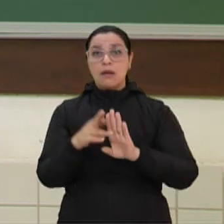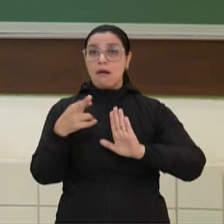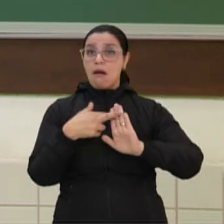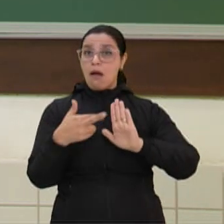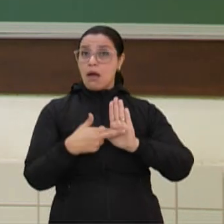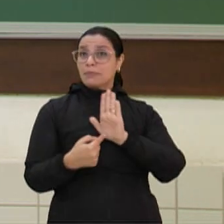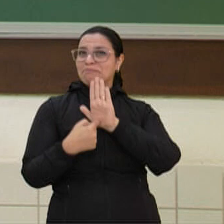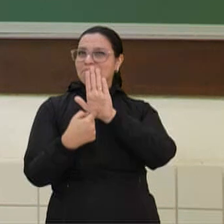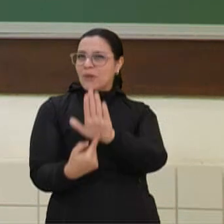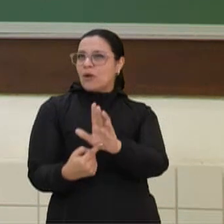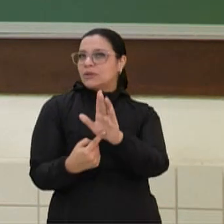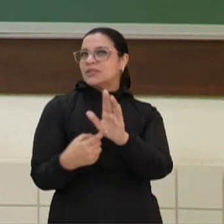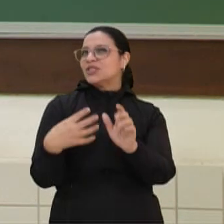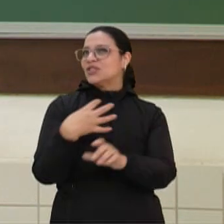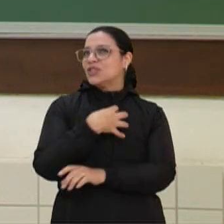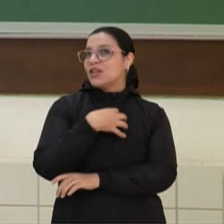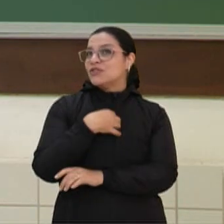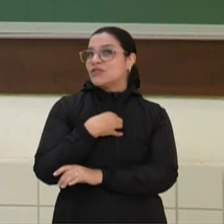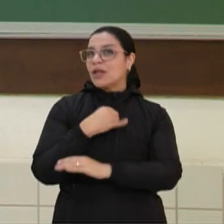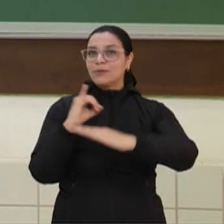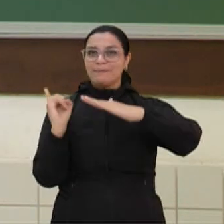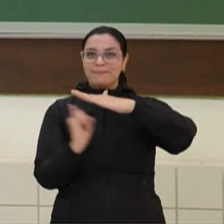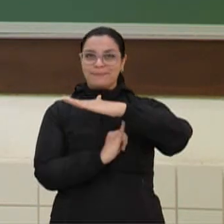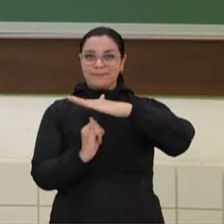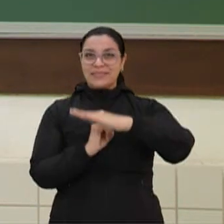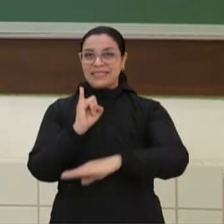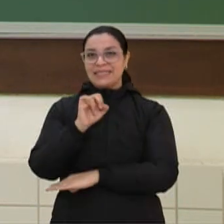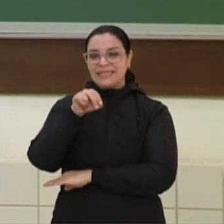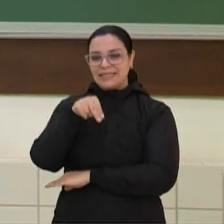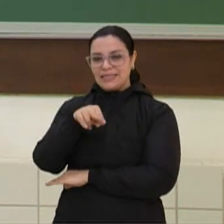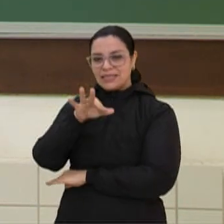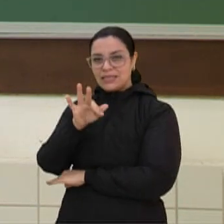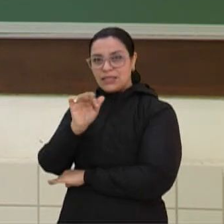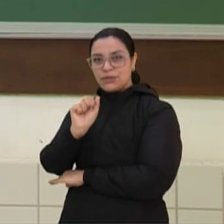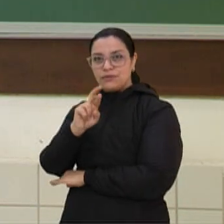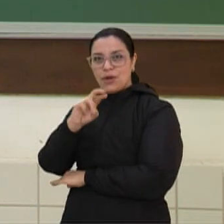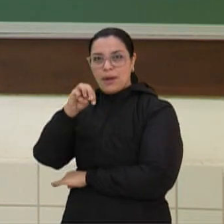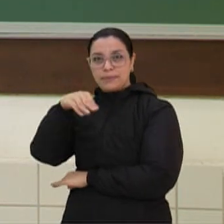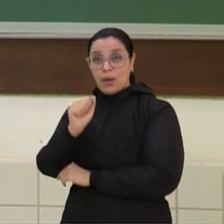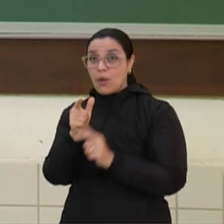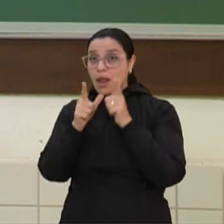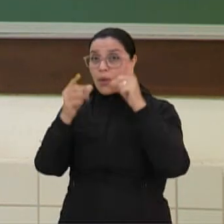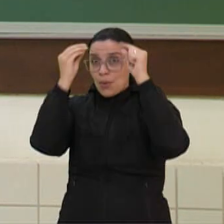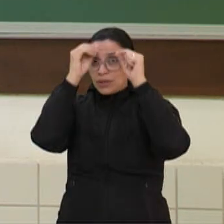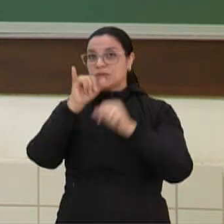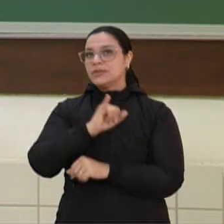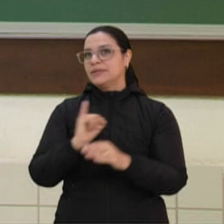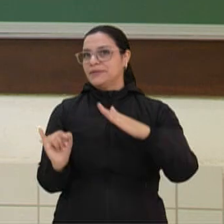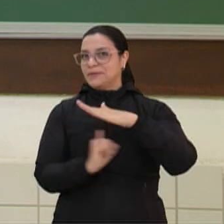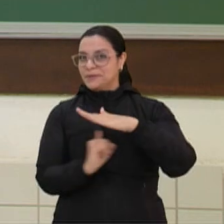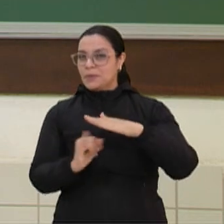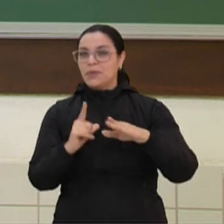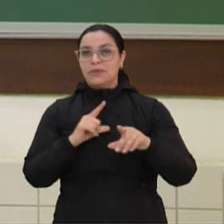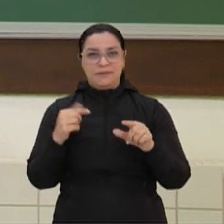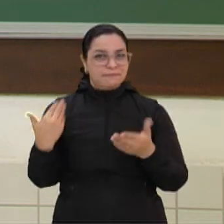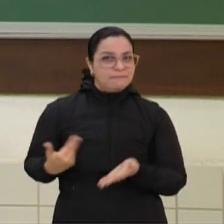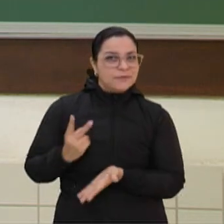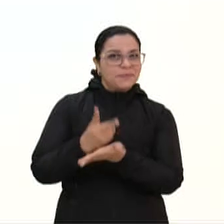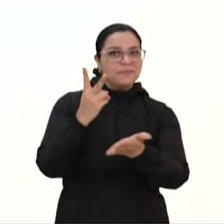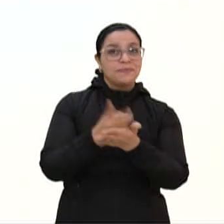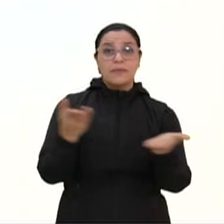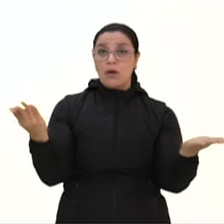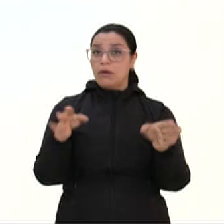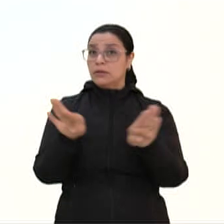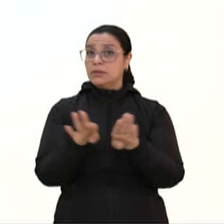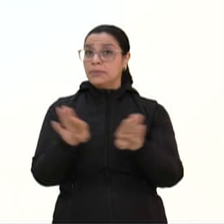outras expressões que é da informalidade, da linguagem informal. Então vamos lá?